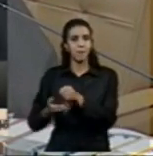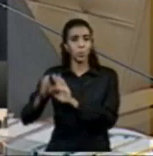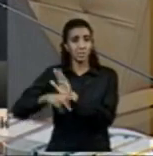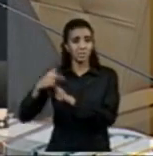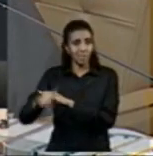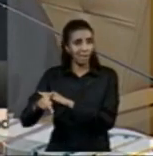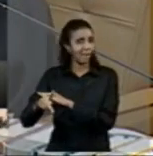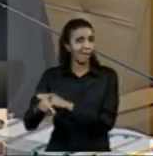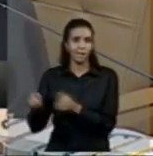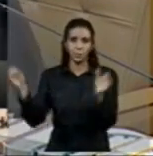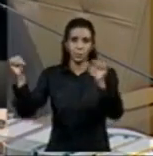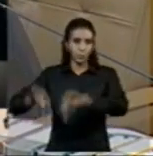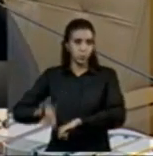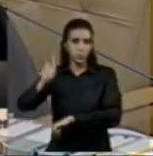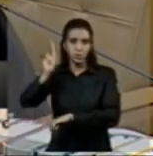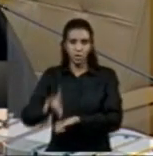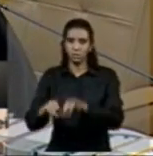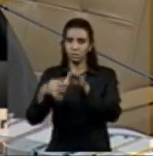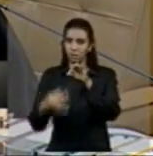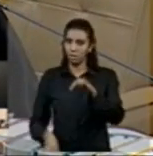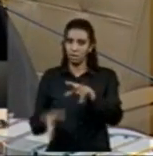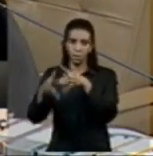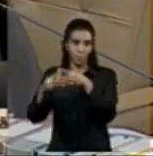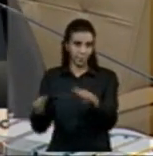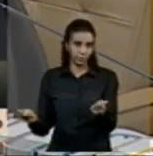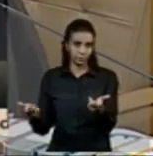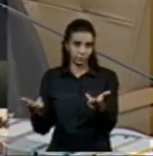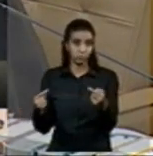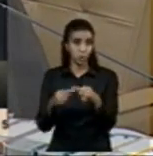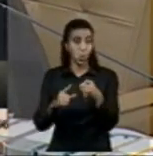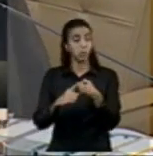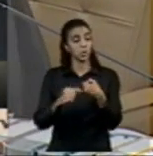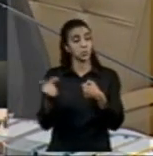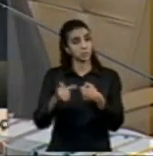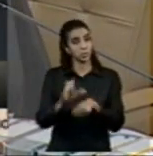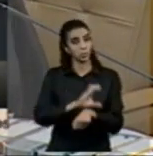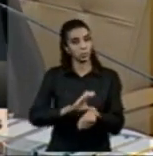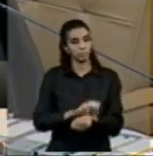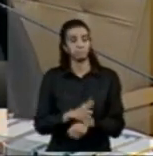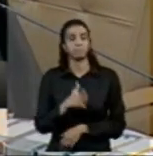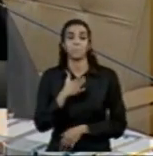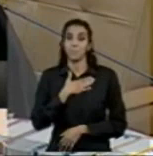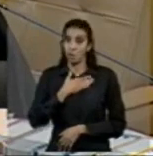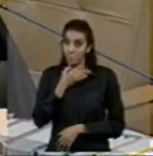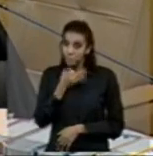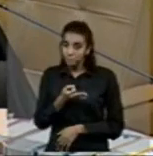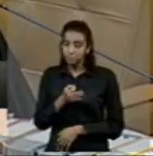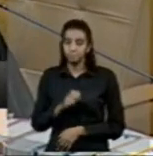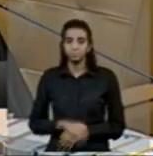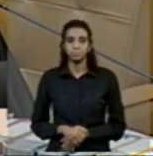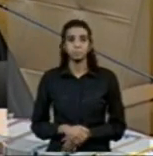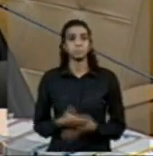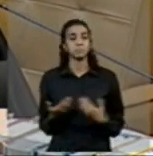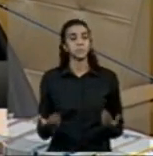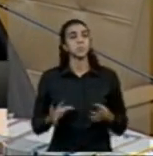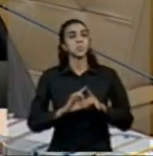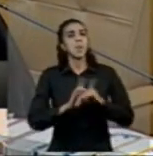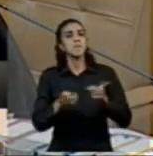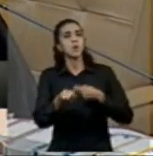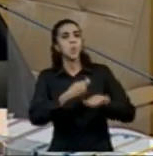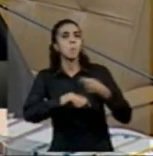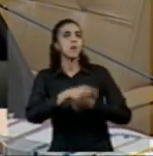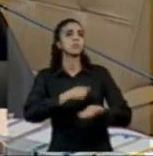de direitos incertos no artigo 7º da Constituição. Na minha visão, sempre. A livre iniciativa no plano